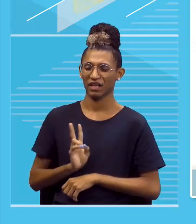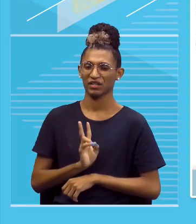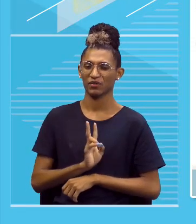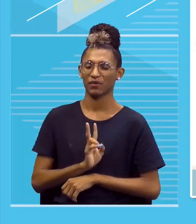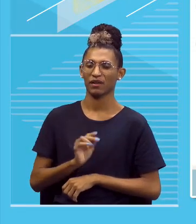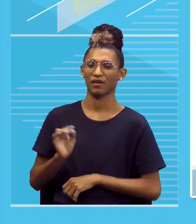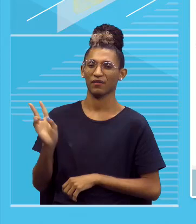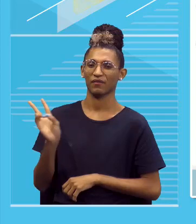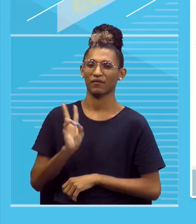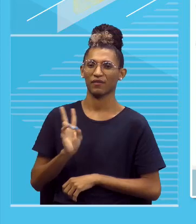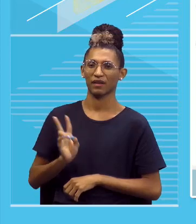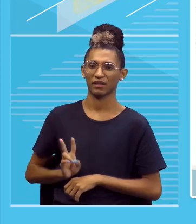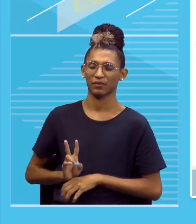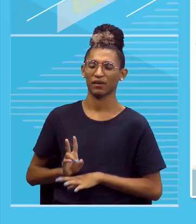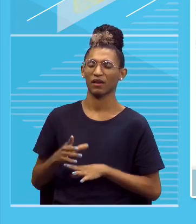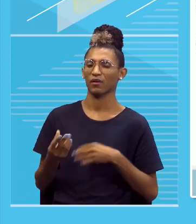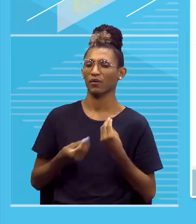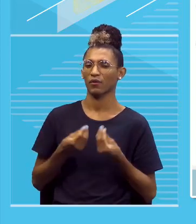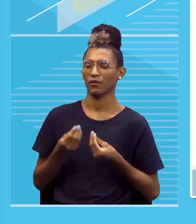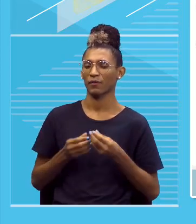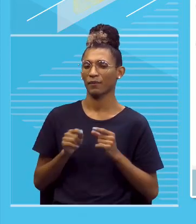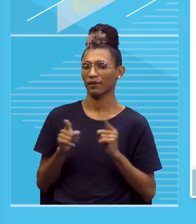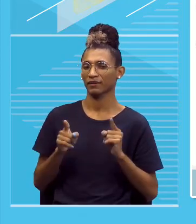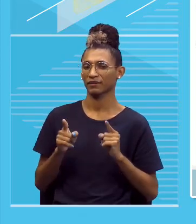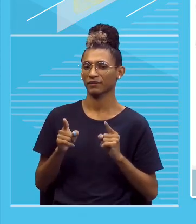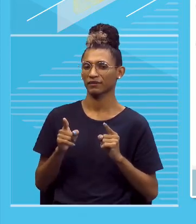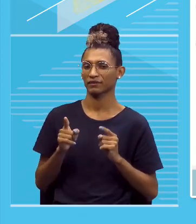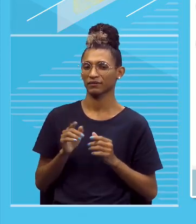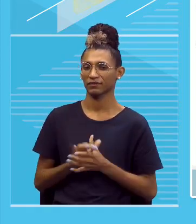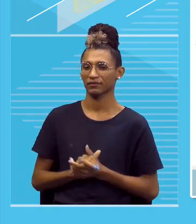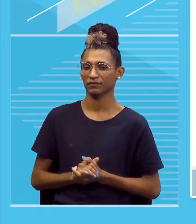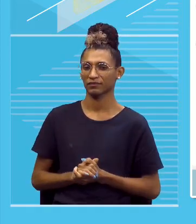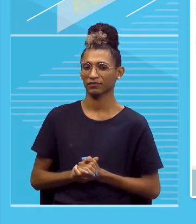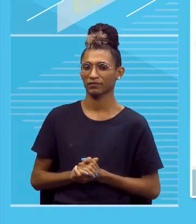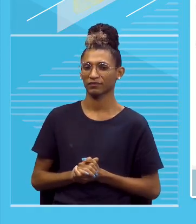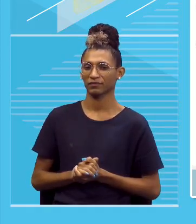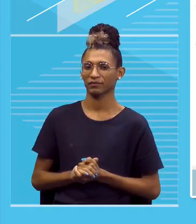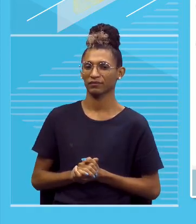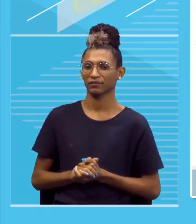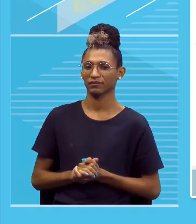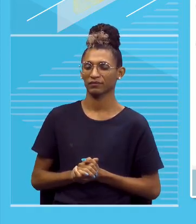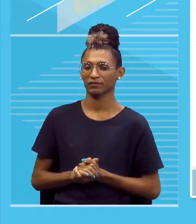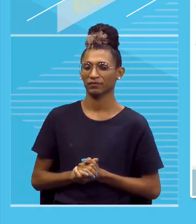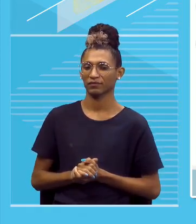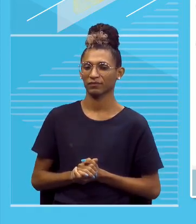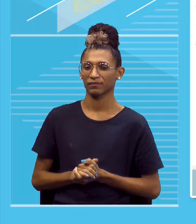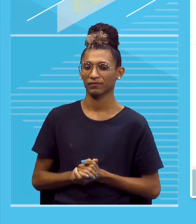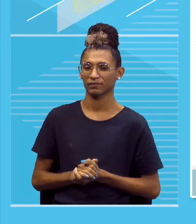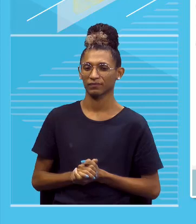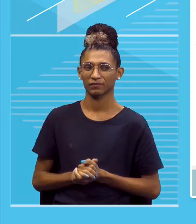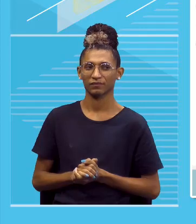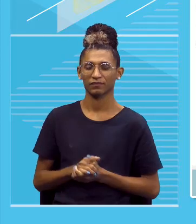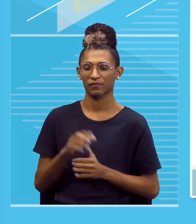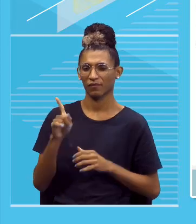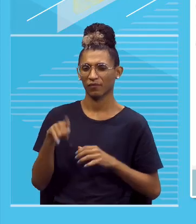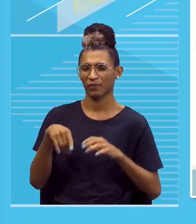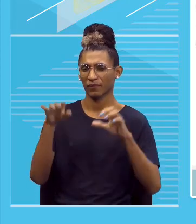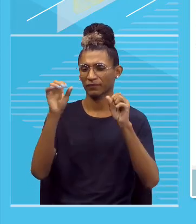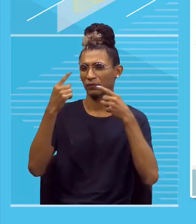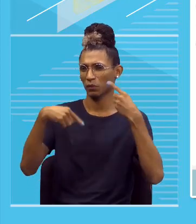mas pera aí não foi a política foi também não foi o